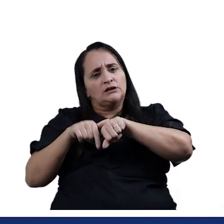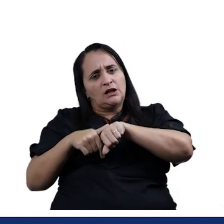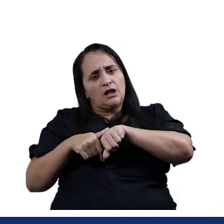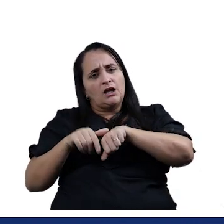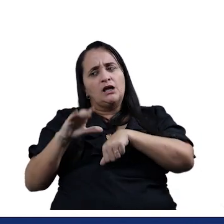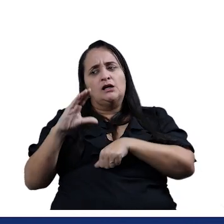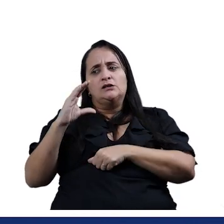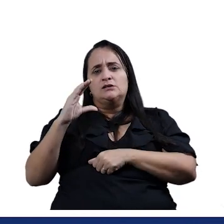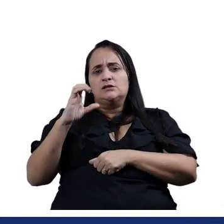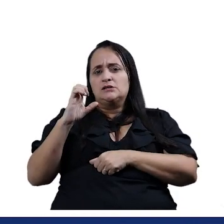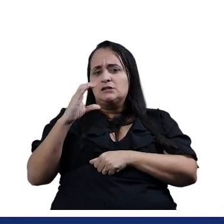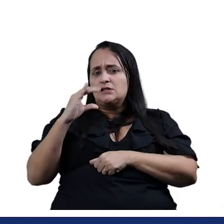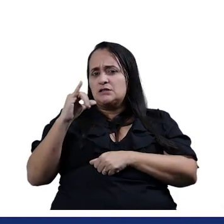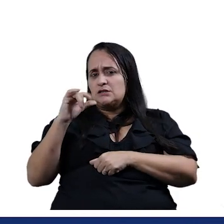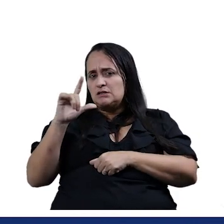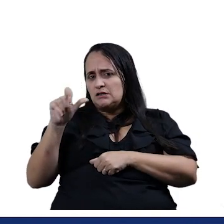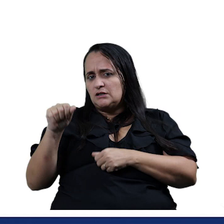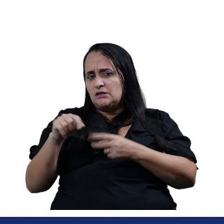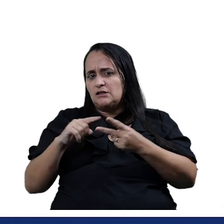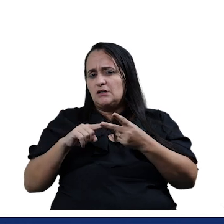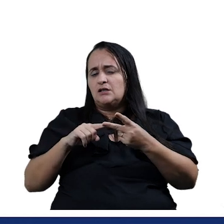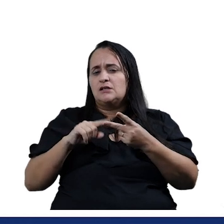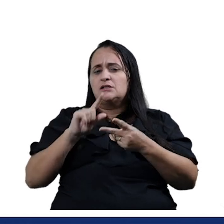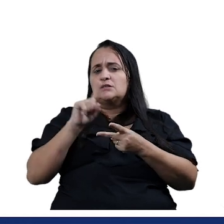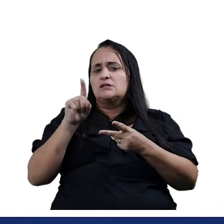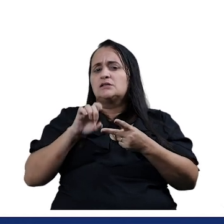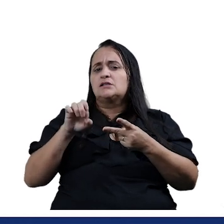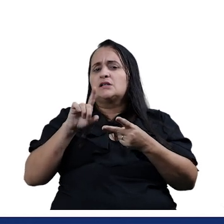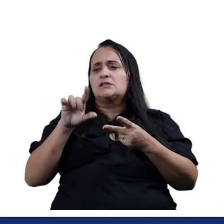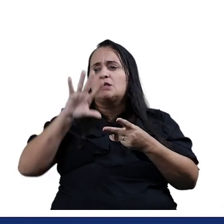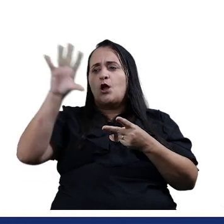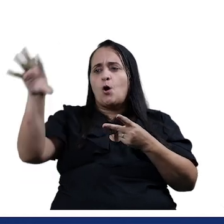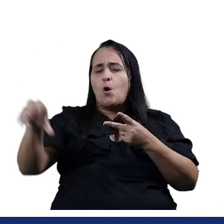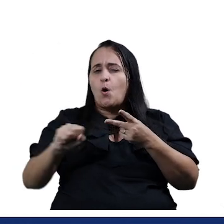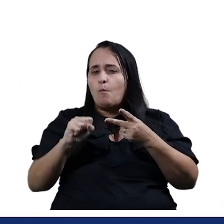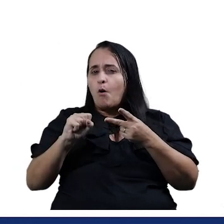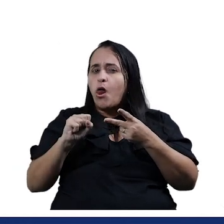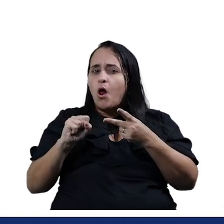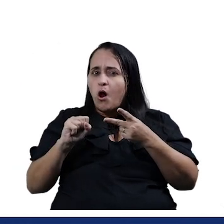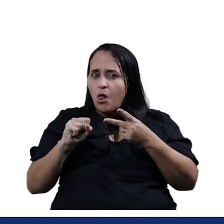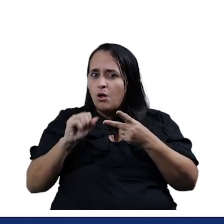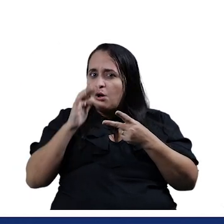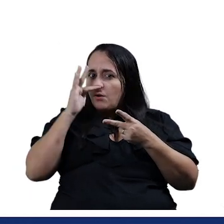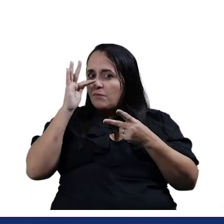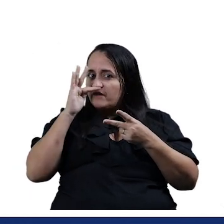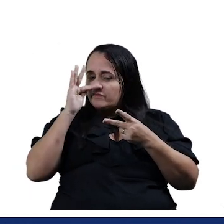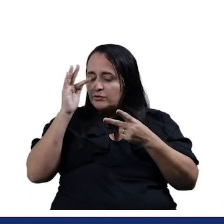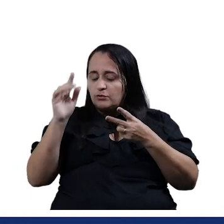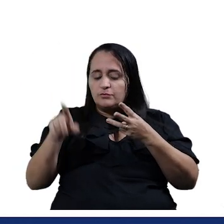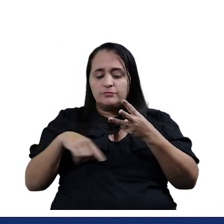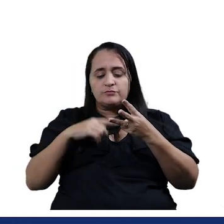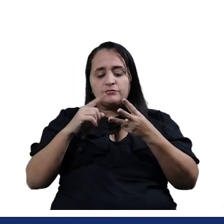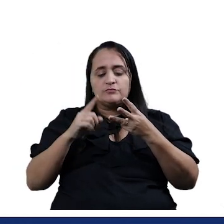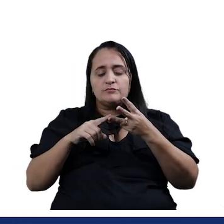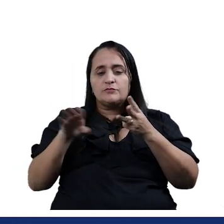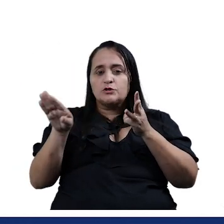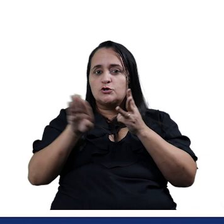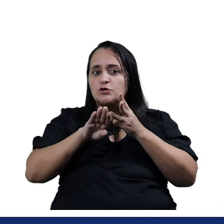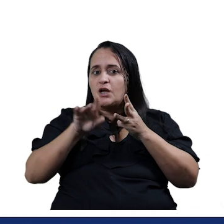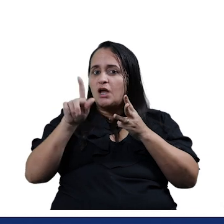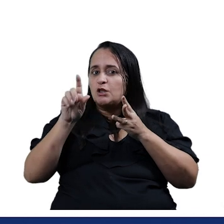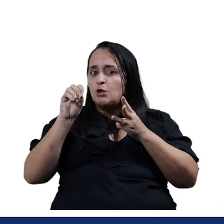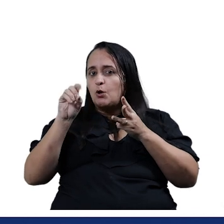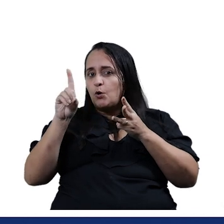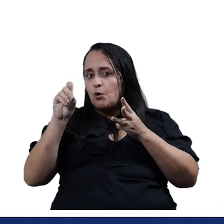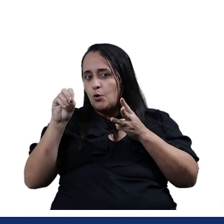Dona Cecília, o roubo de flores por Zezé, a chegada de Godofredo ou Serginho ter roubado uma